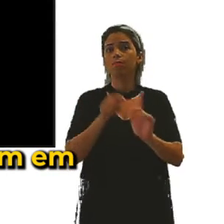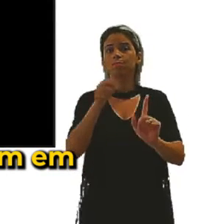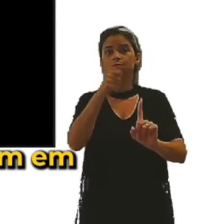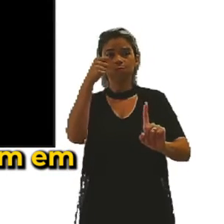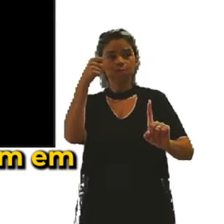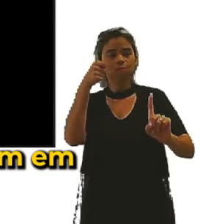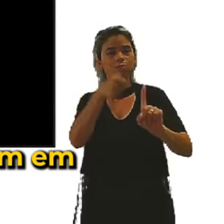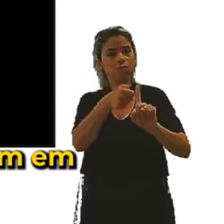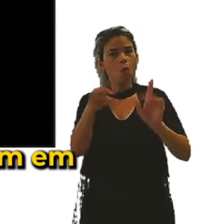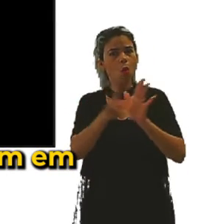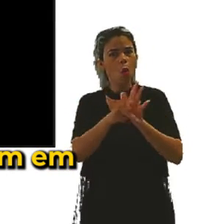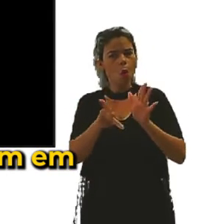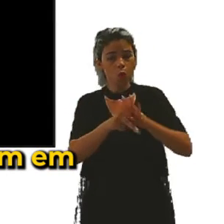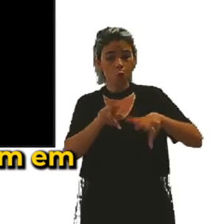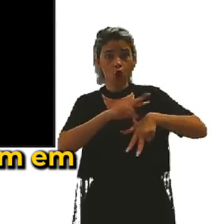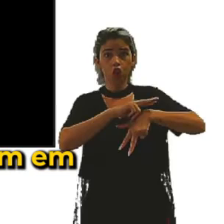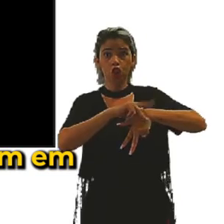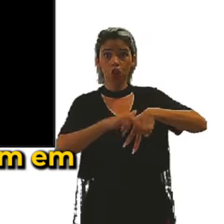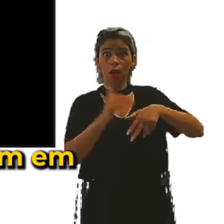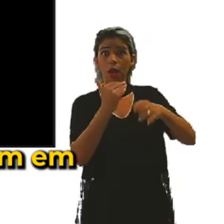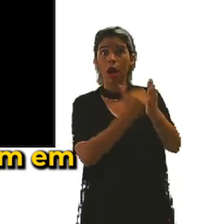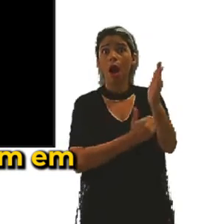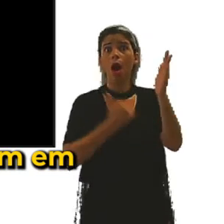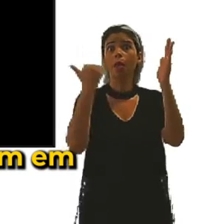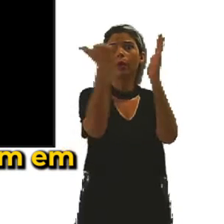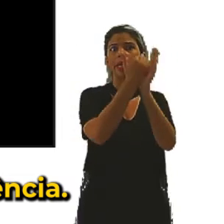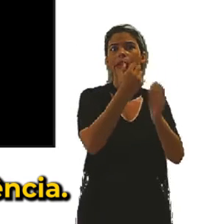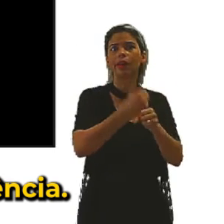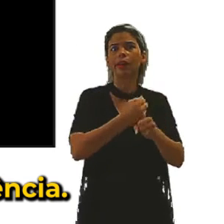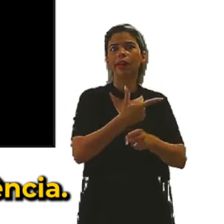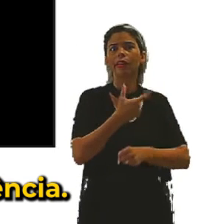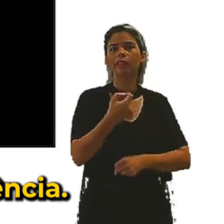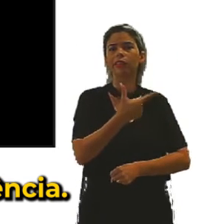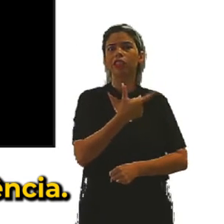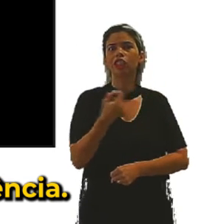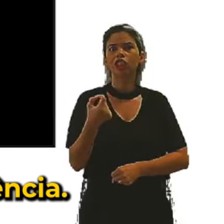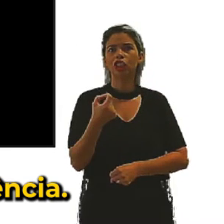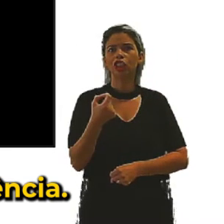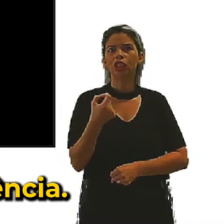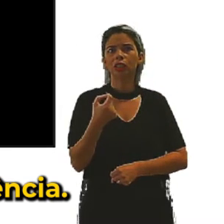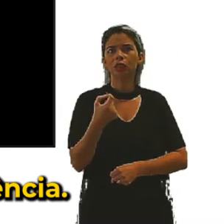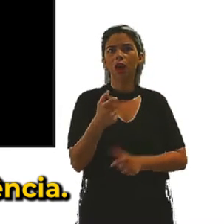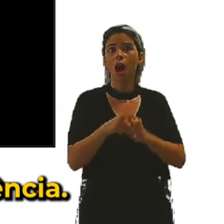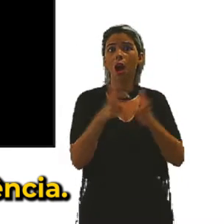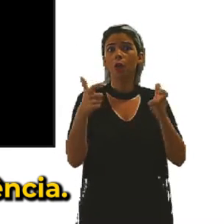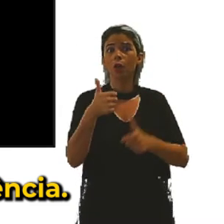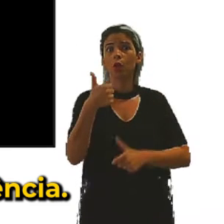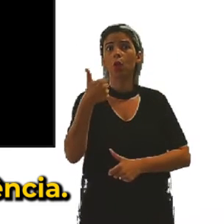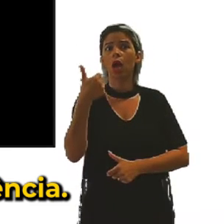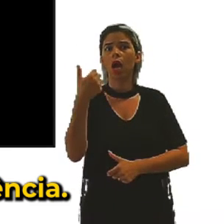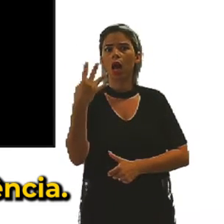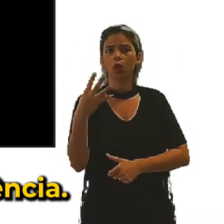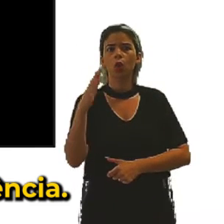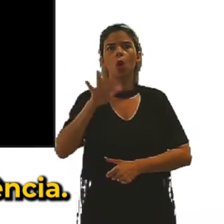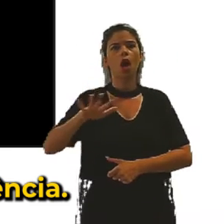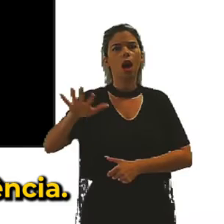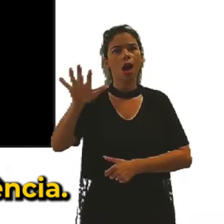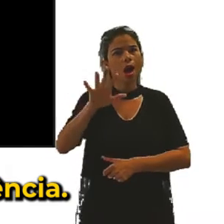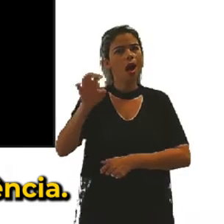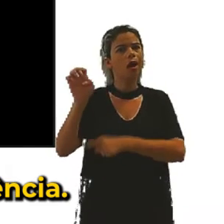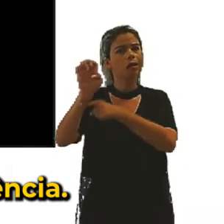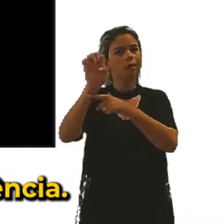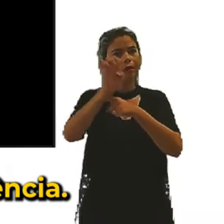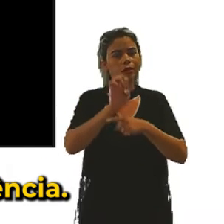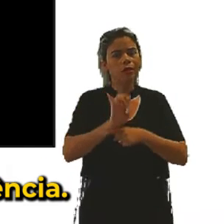motivados por questões de gênero subiram em 2020 em 14%. das 27 unidades federativas,